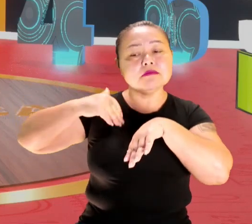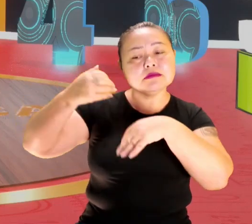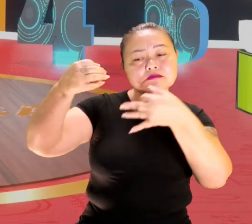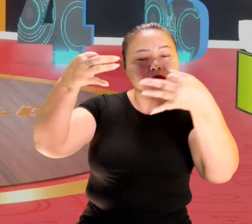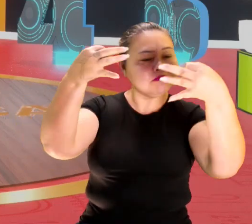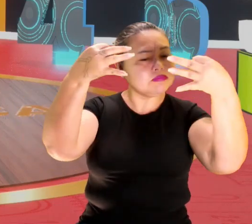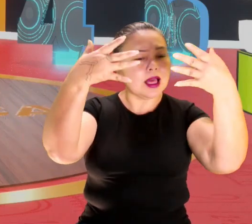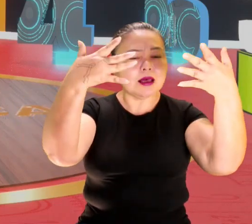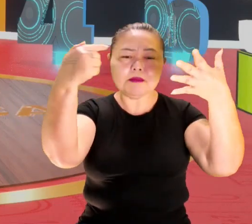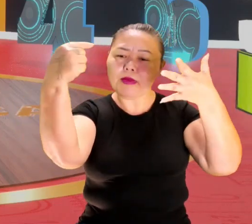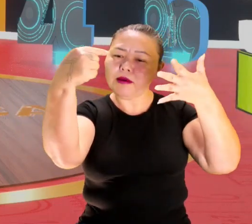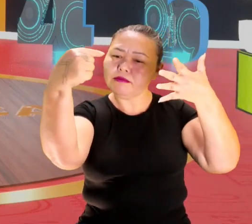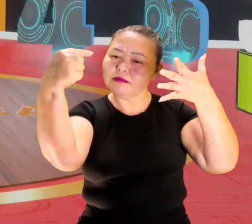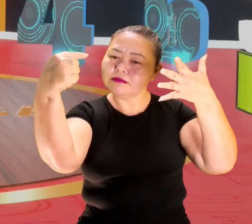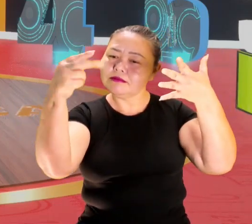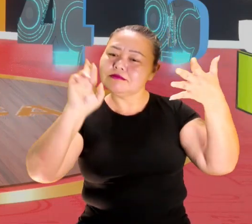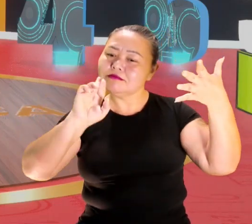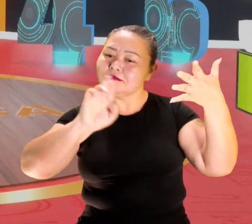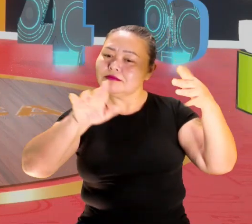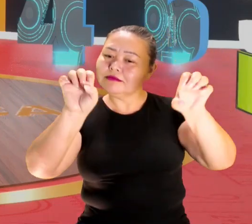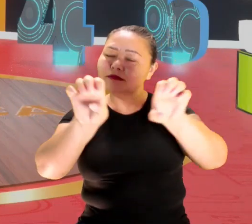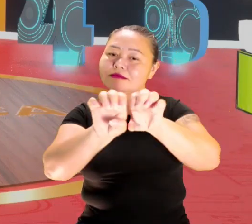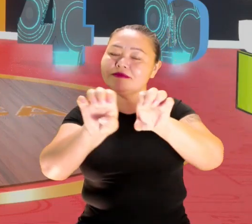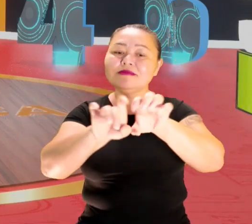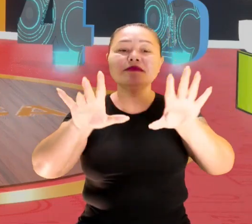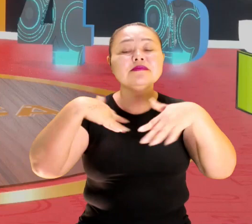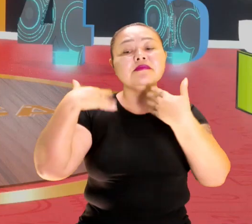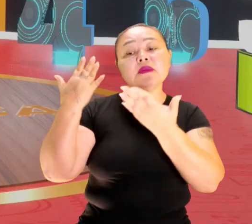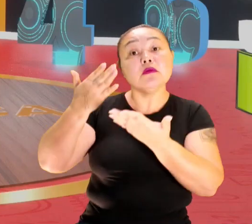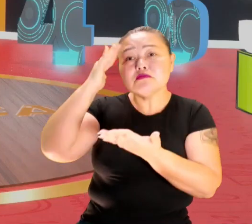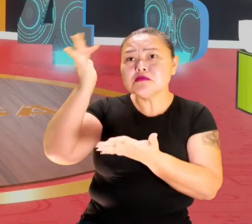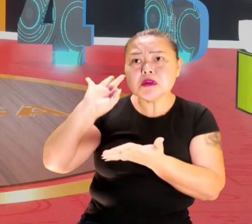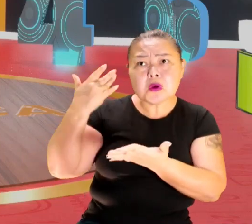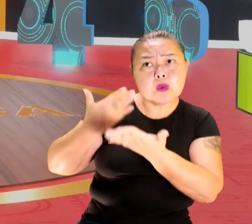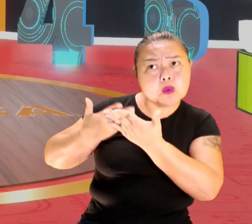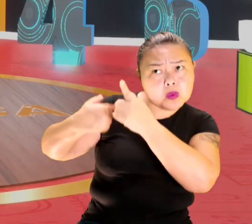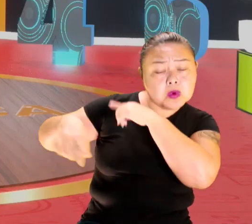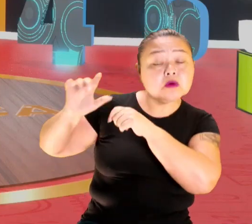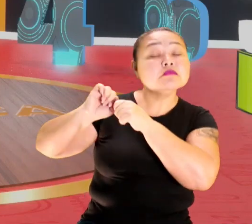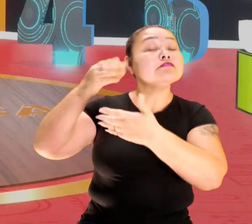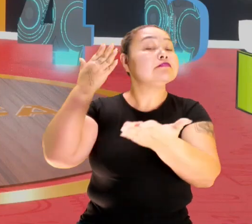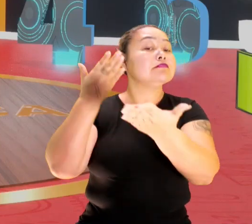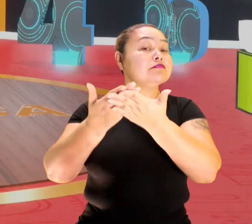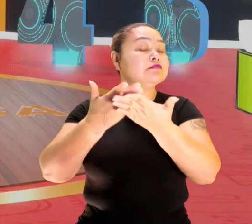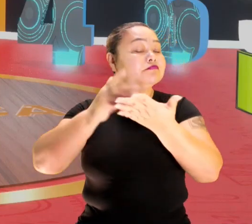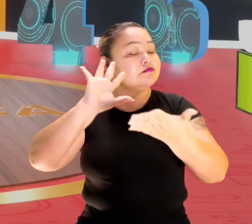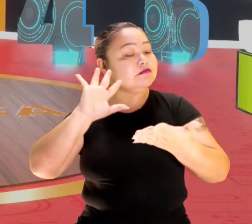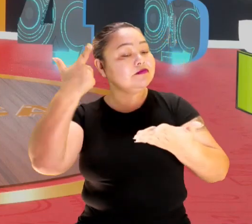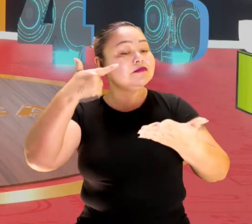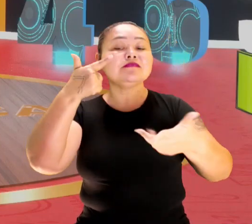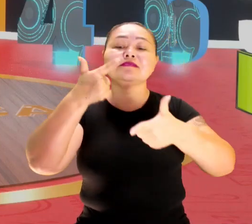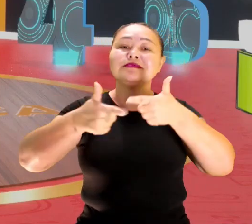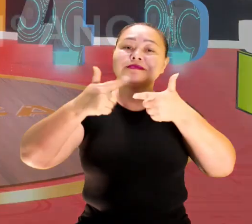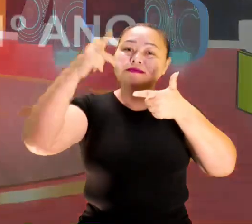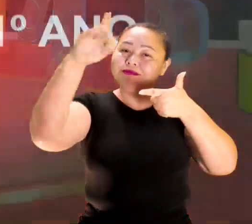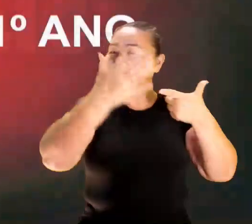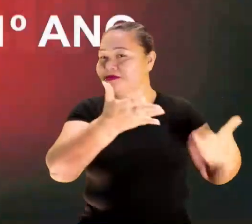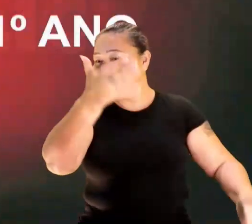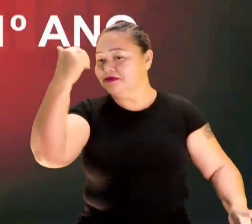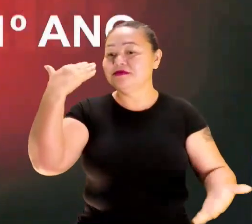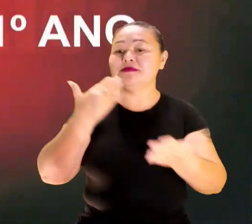resolver a equação. Então, para quem não entendeu muito a aula anterior, essa aula vai resolver os seus problemas. Então, vem com a gente,